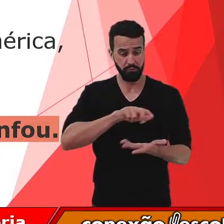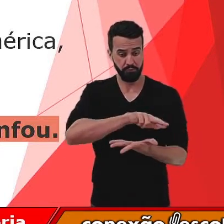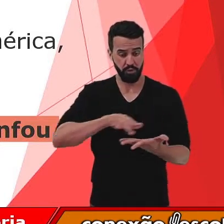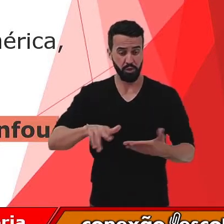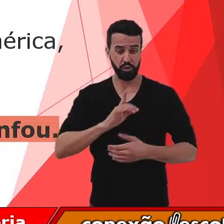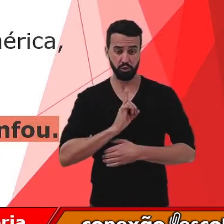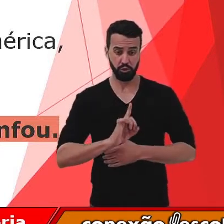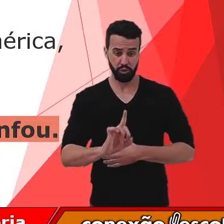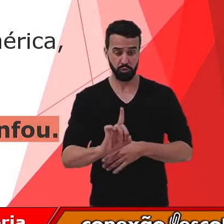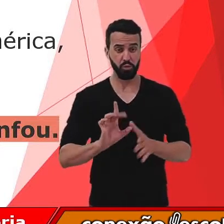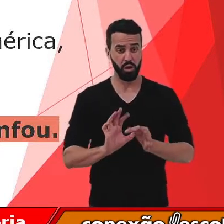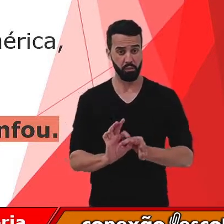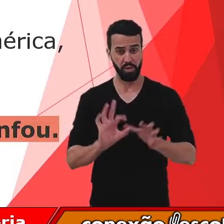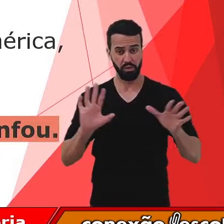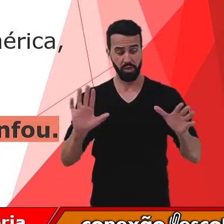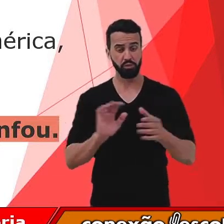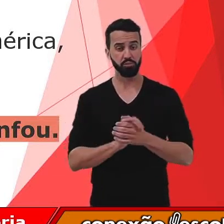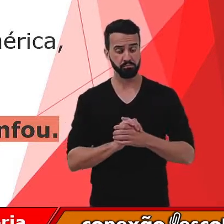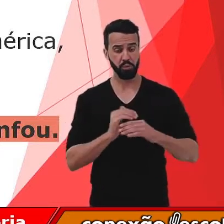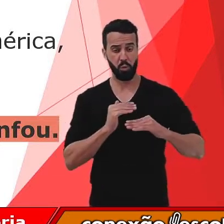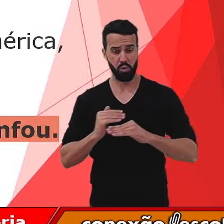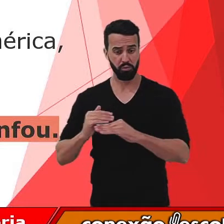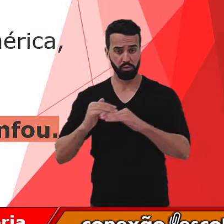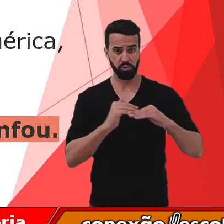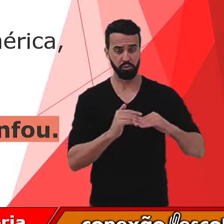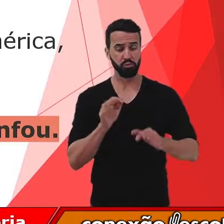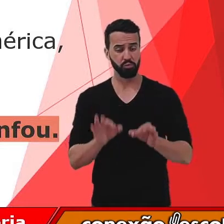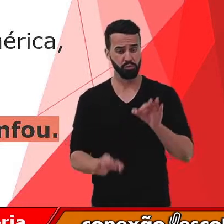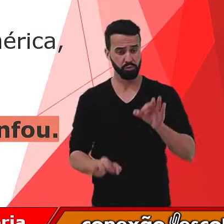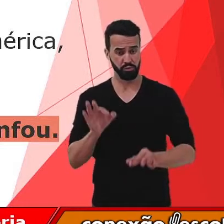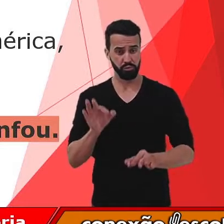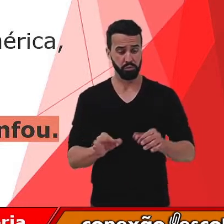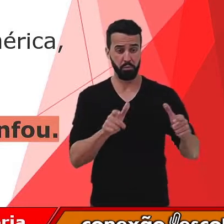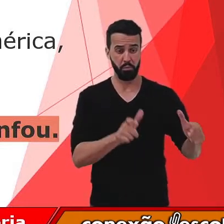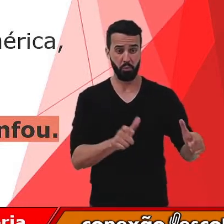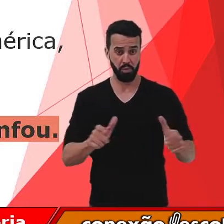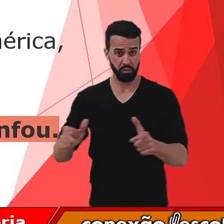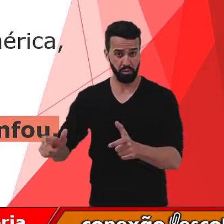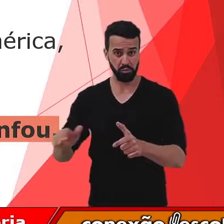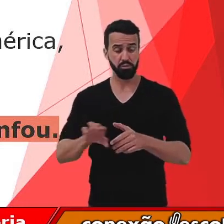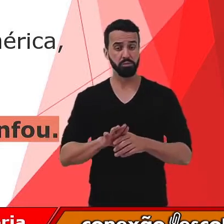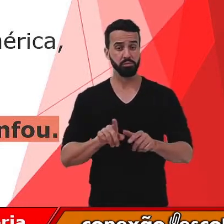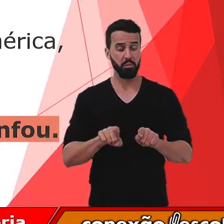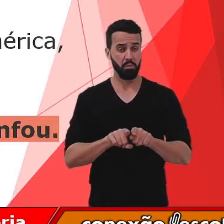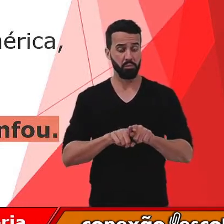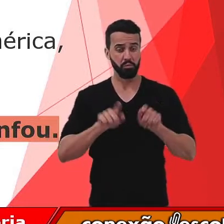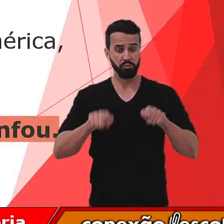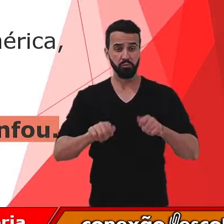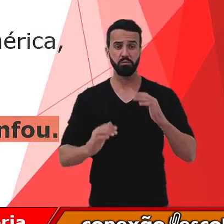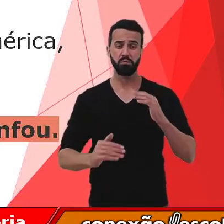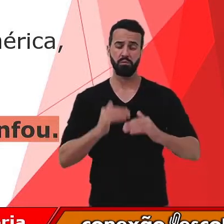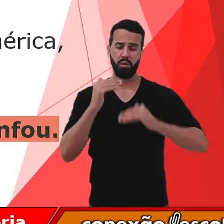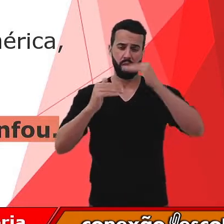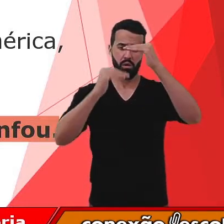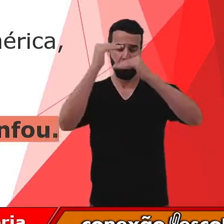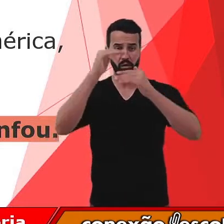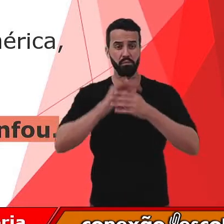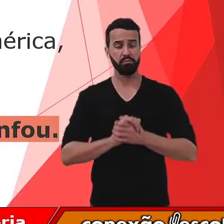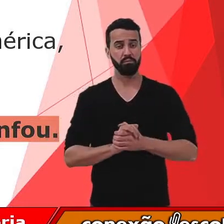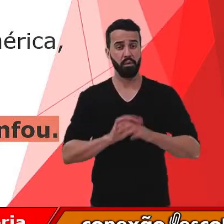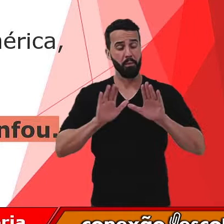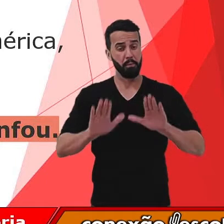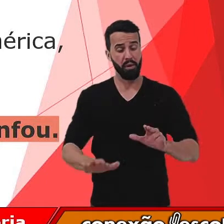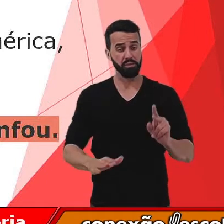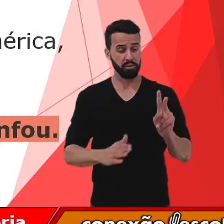direito à liberdade, igualdade jurídica, propriedade, prosperidade. Porém,